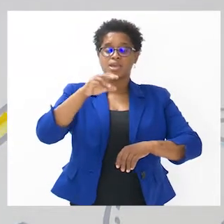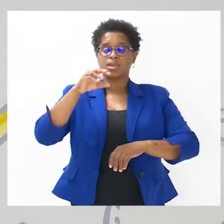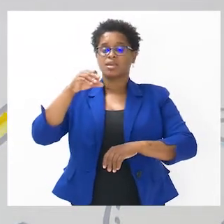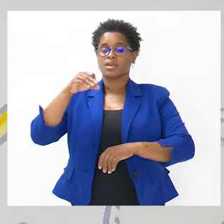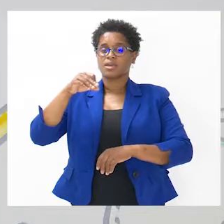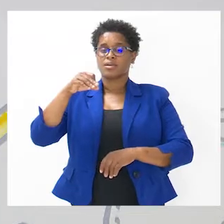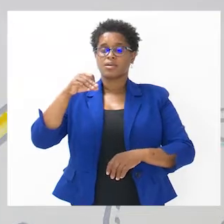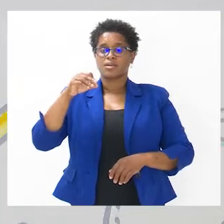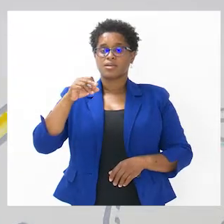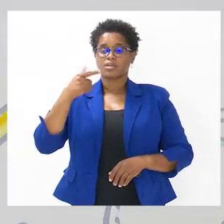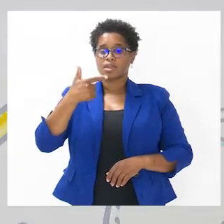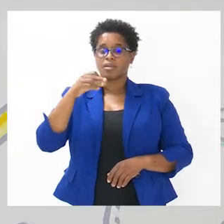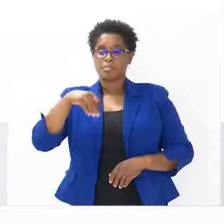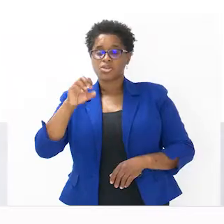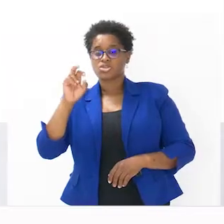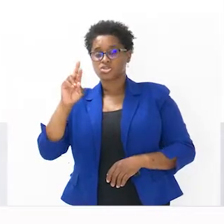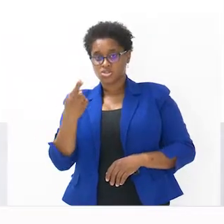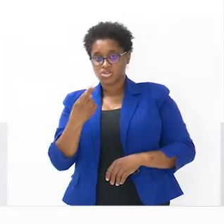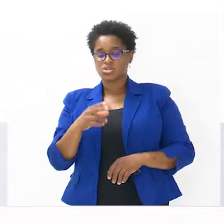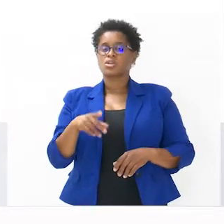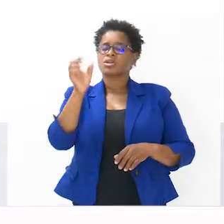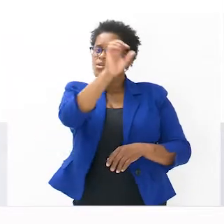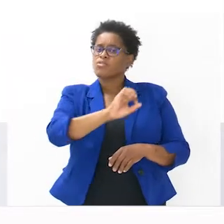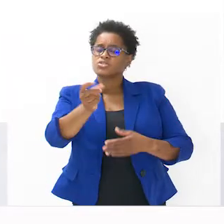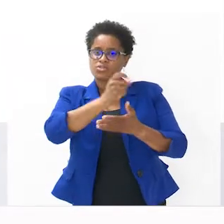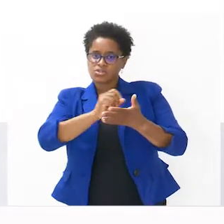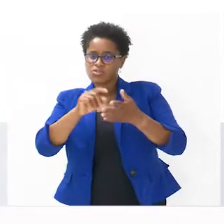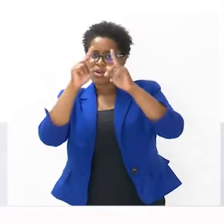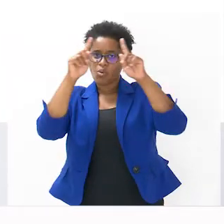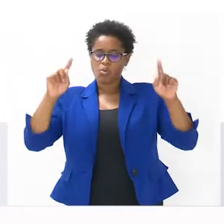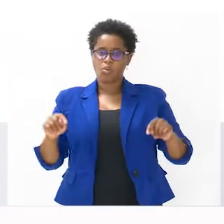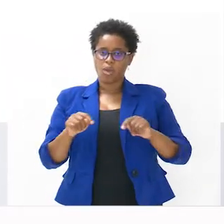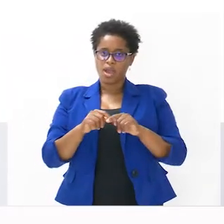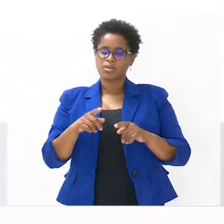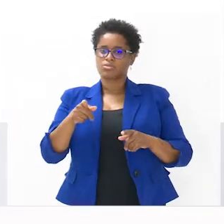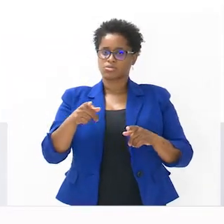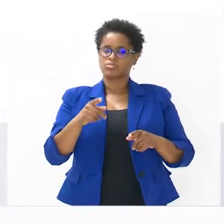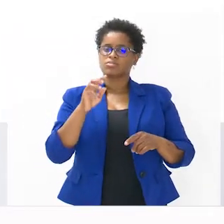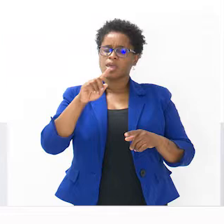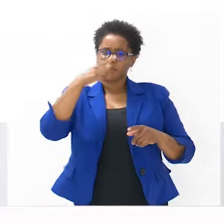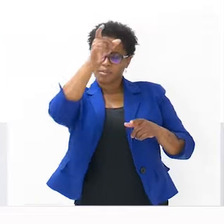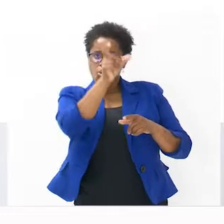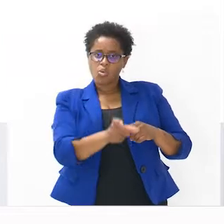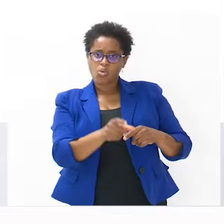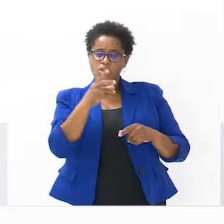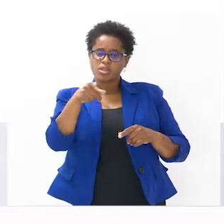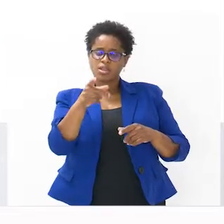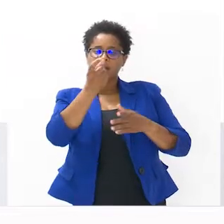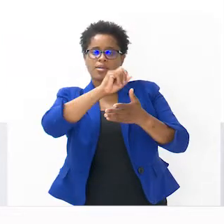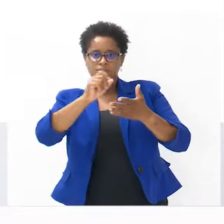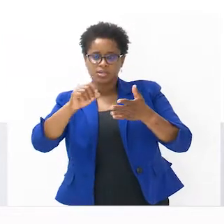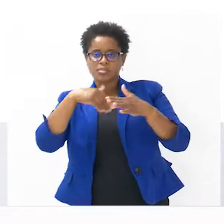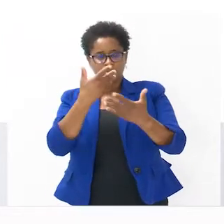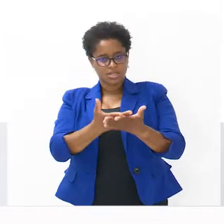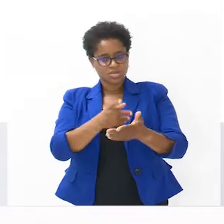TPX e vão completar o quadro. Na primeira coluna temos aqui a designação ou a